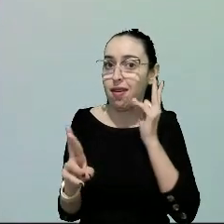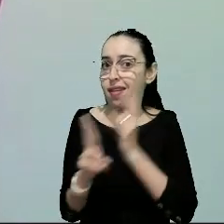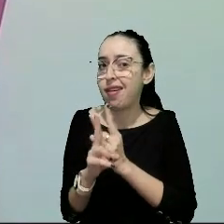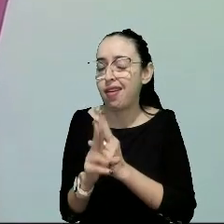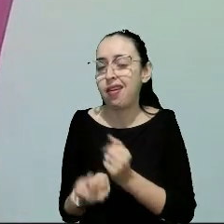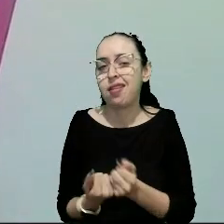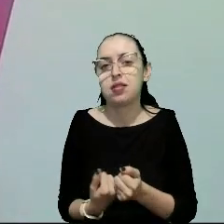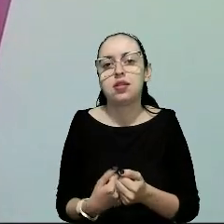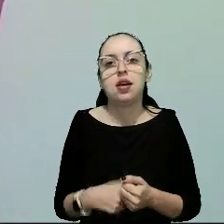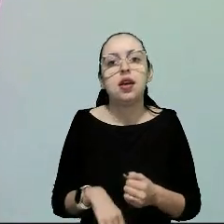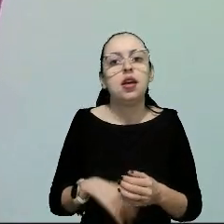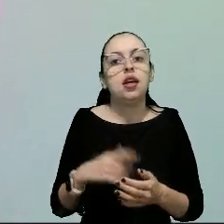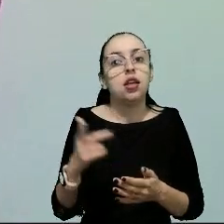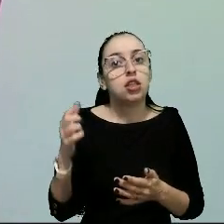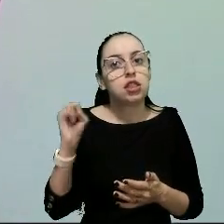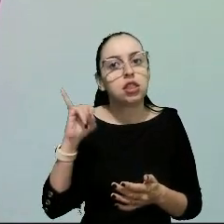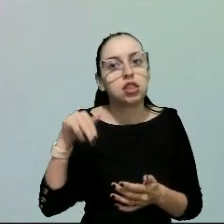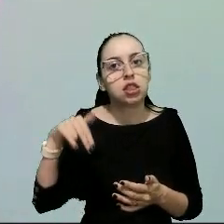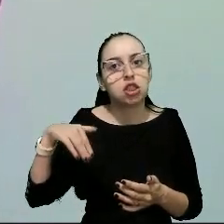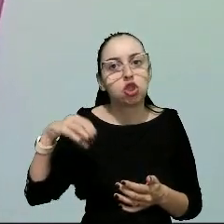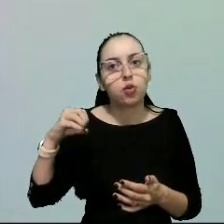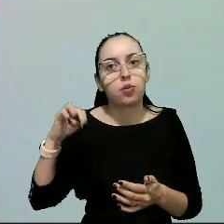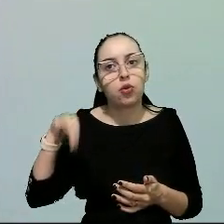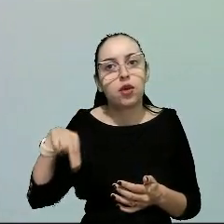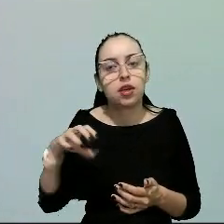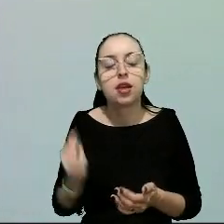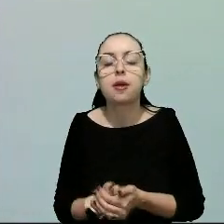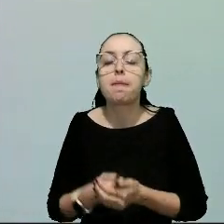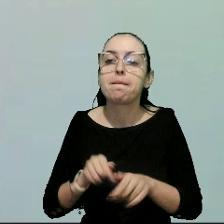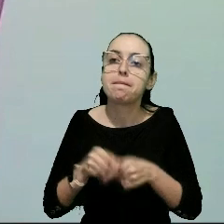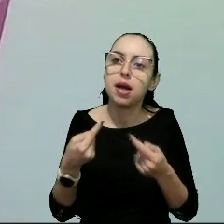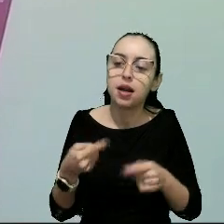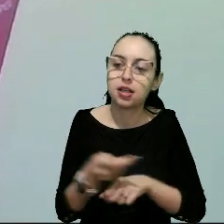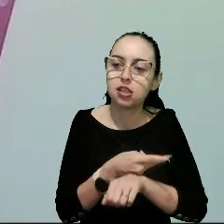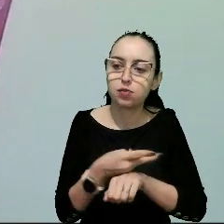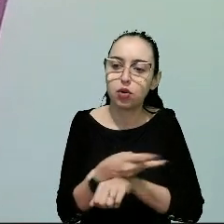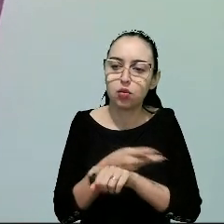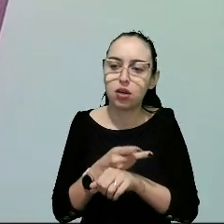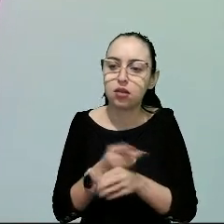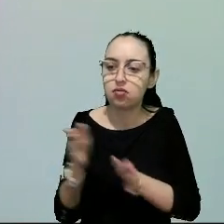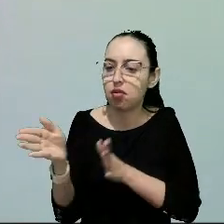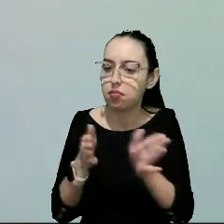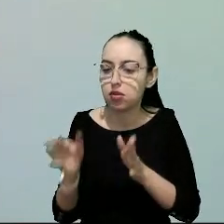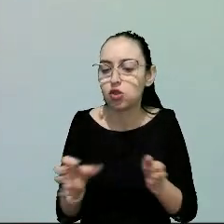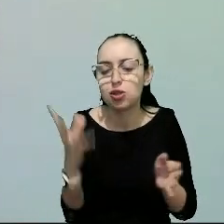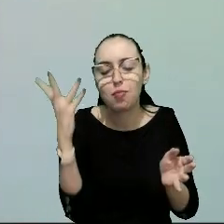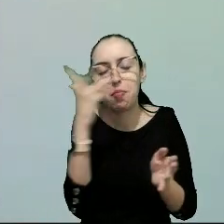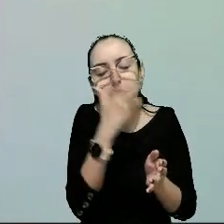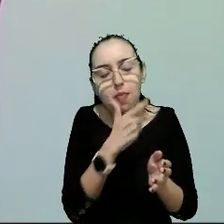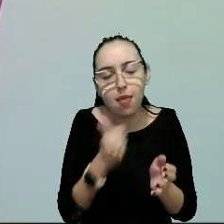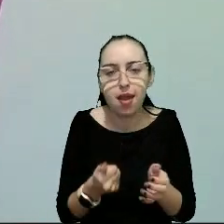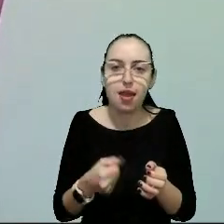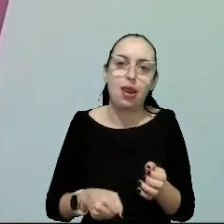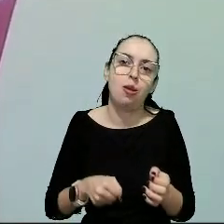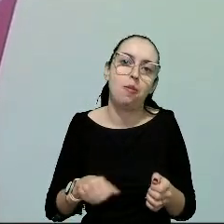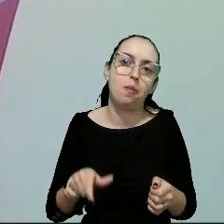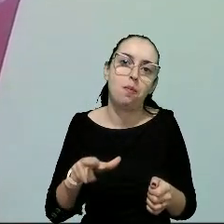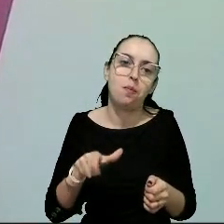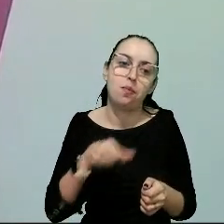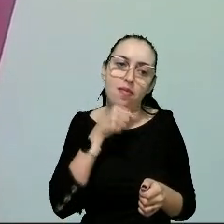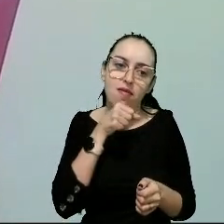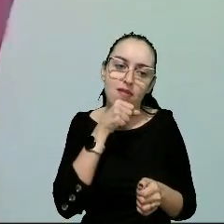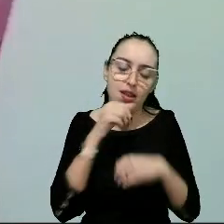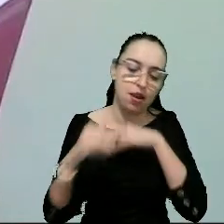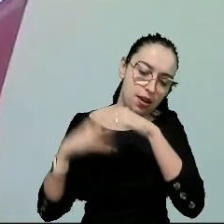buscando caminhos da bela velhice, que é uma categoria que ela usou, mas muito